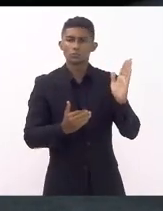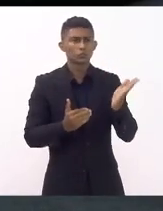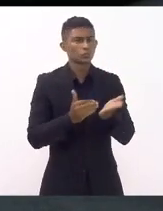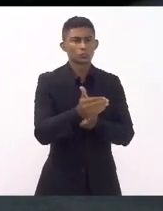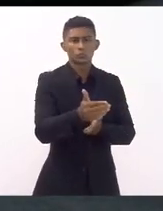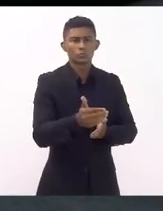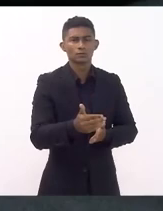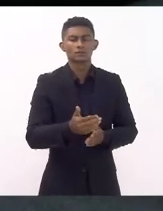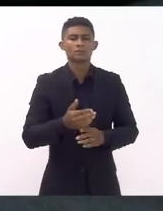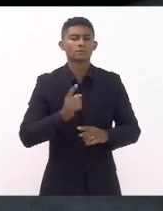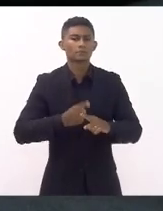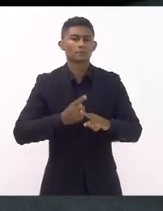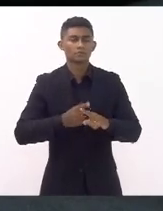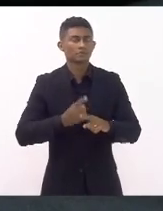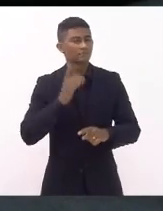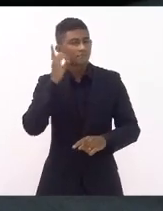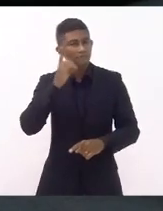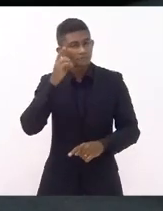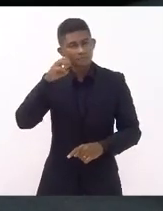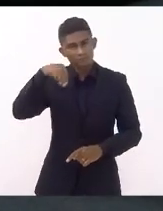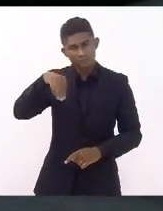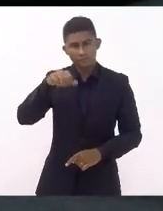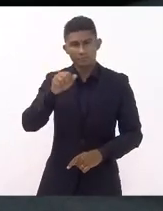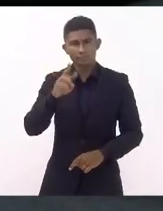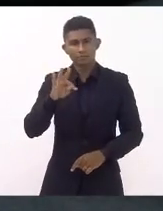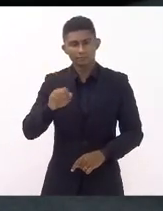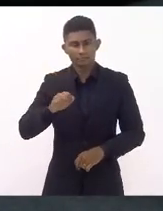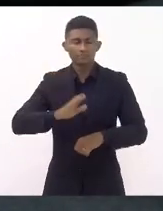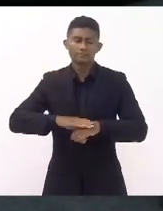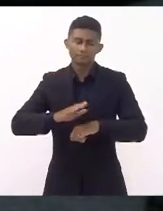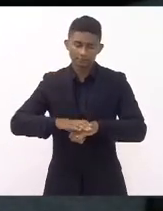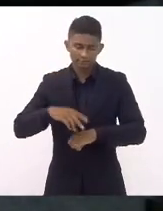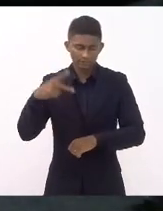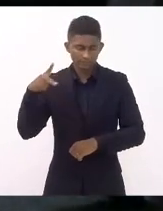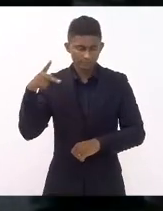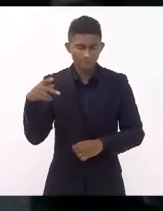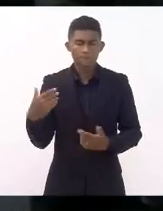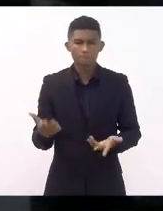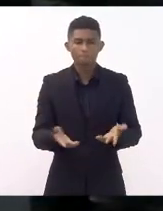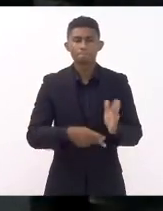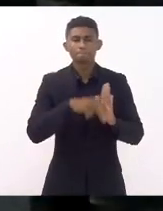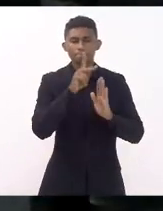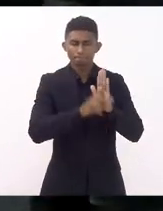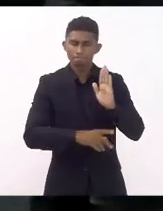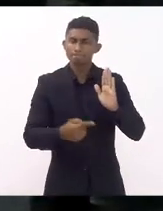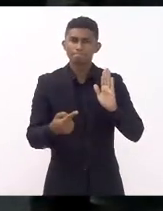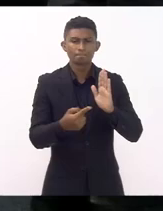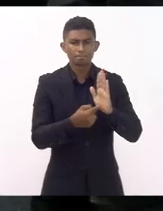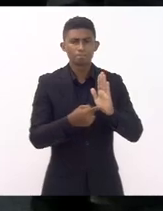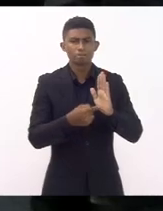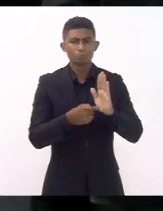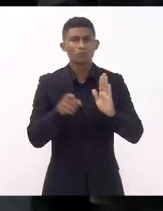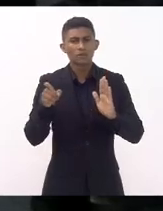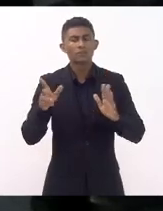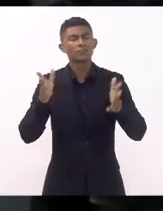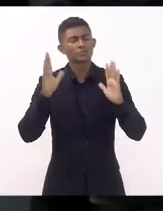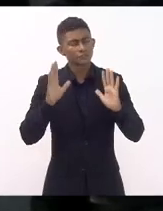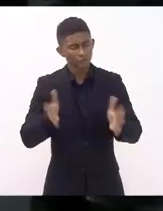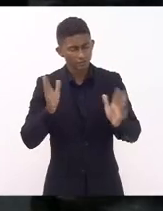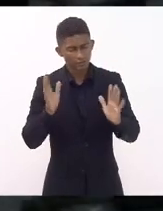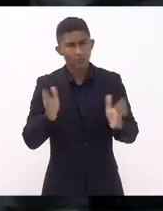por iniciativa da deputada Marta Rocha, num projeto específico, da qual ela vem defendendo